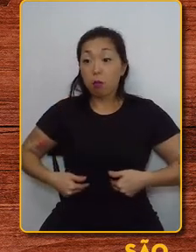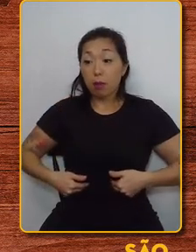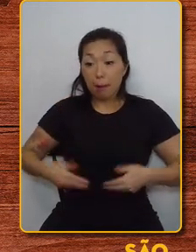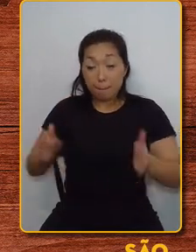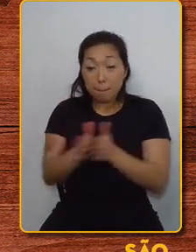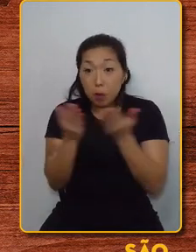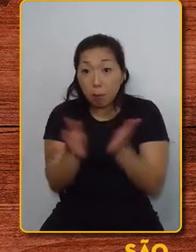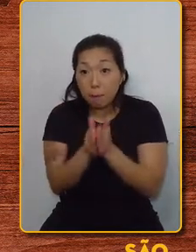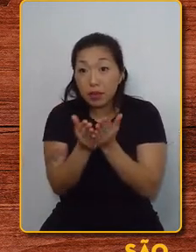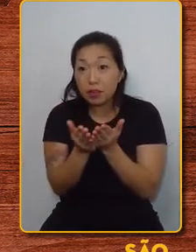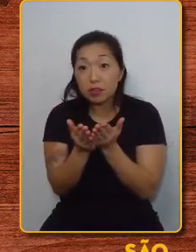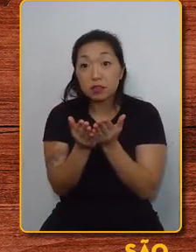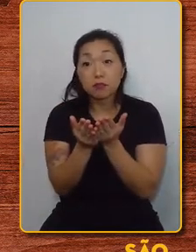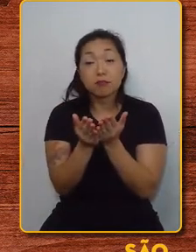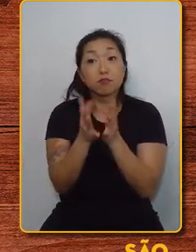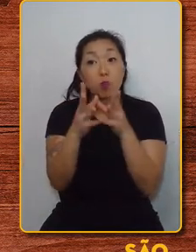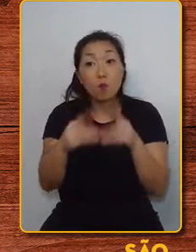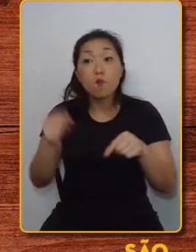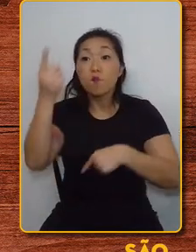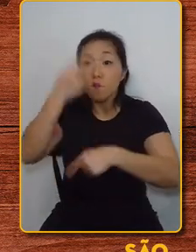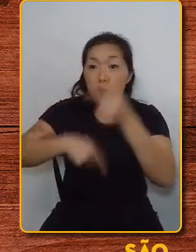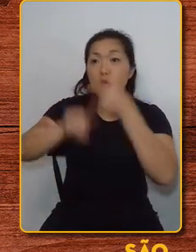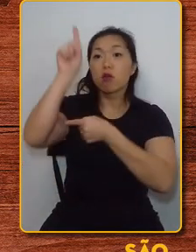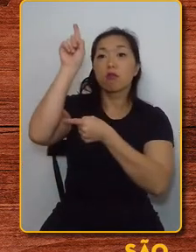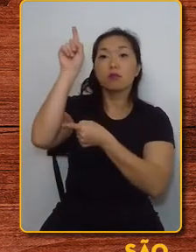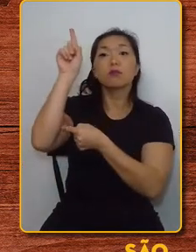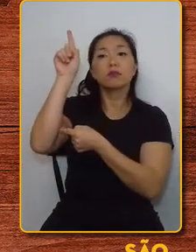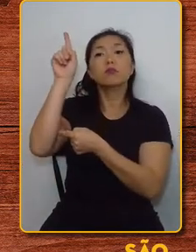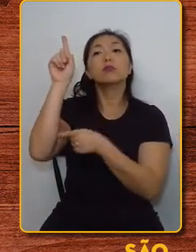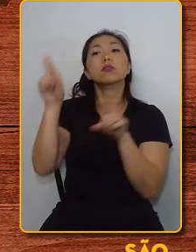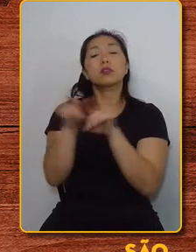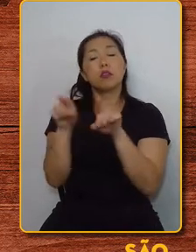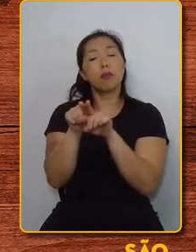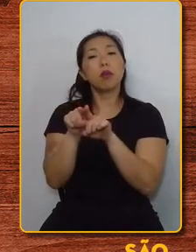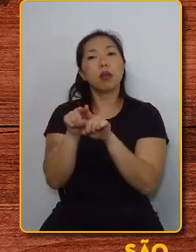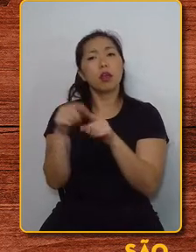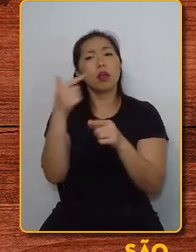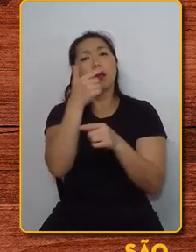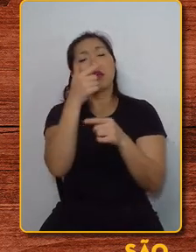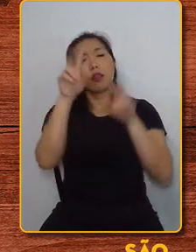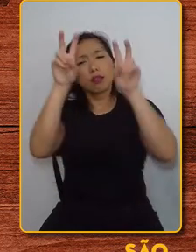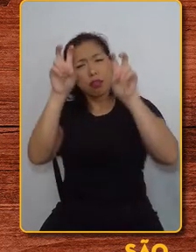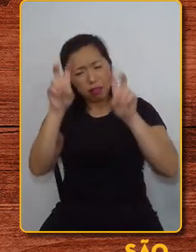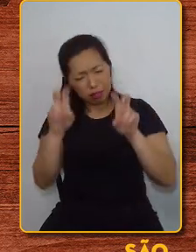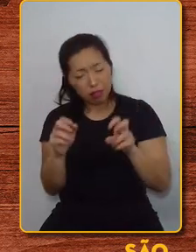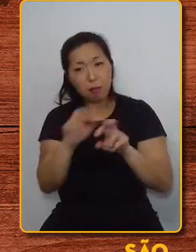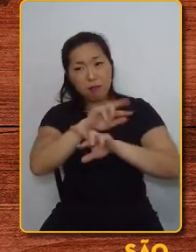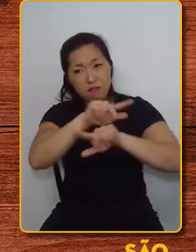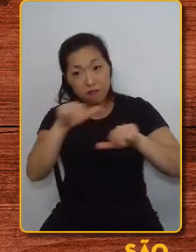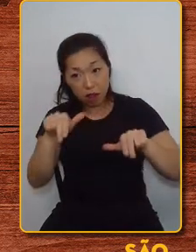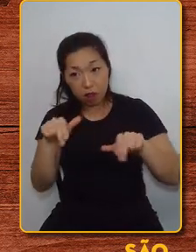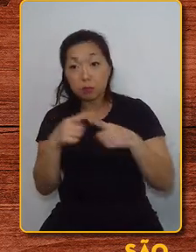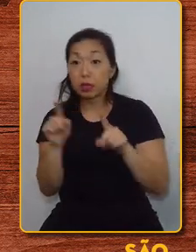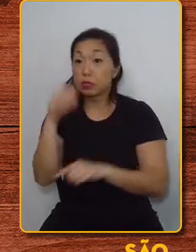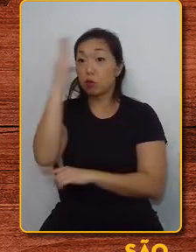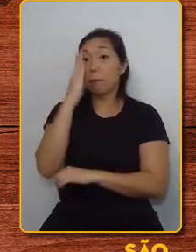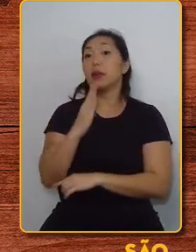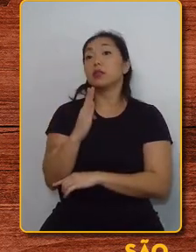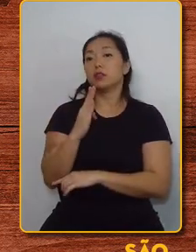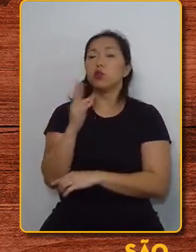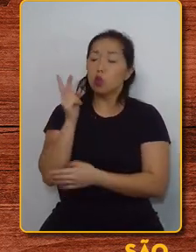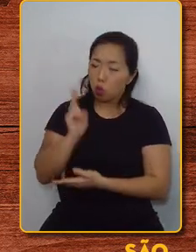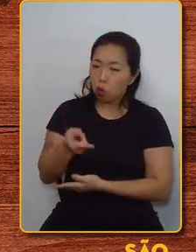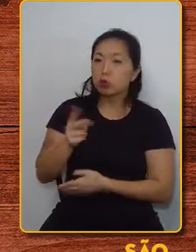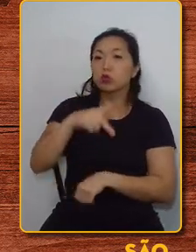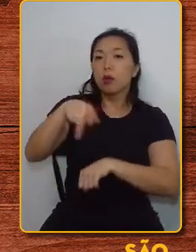e um conjunto de outras questões, o Brasil continua sendo um país com um nível de concentração